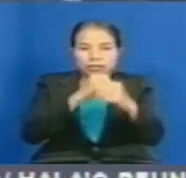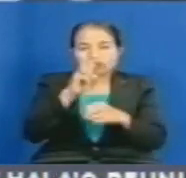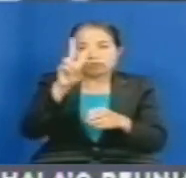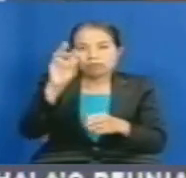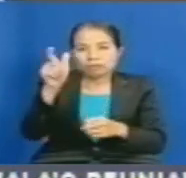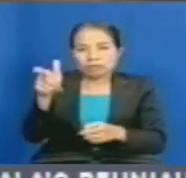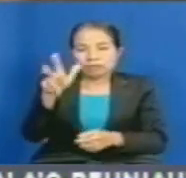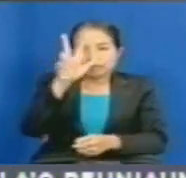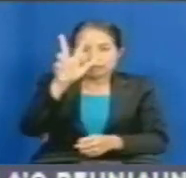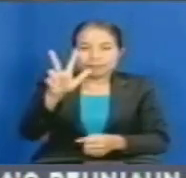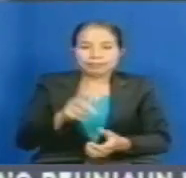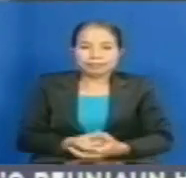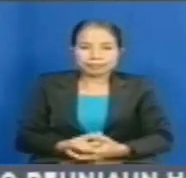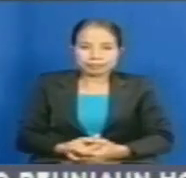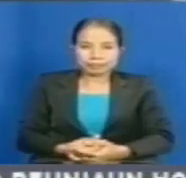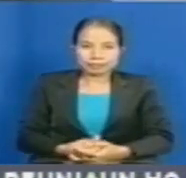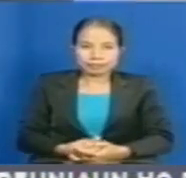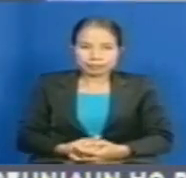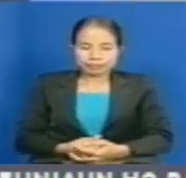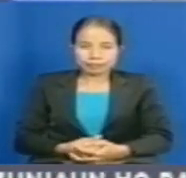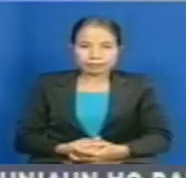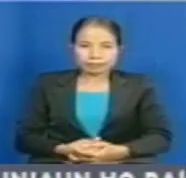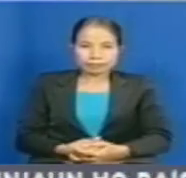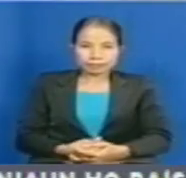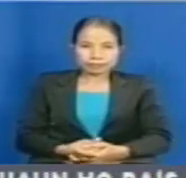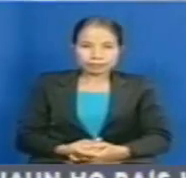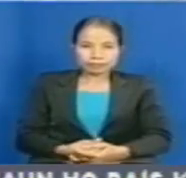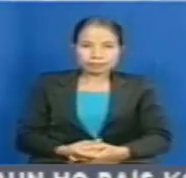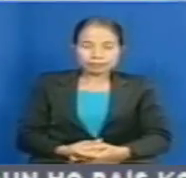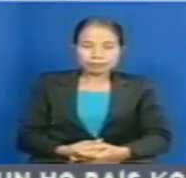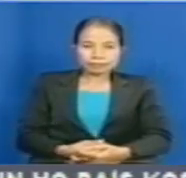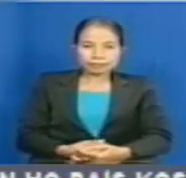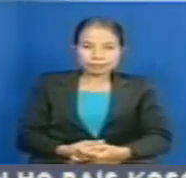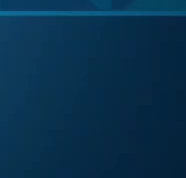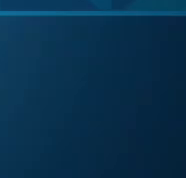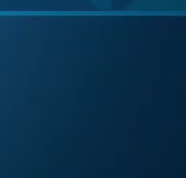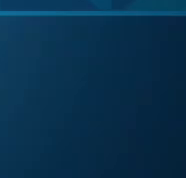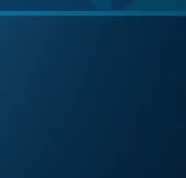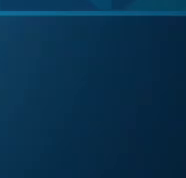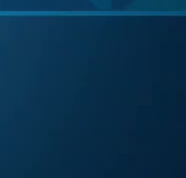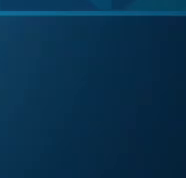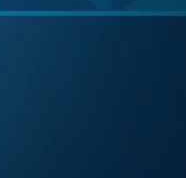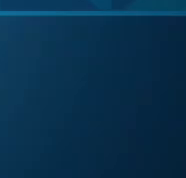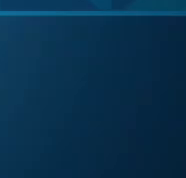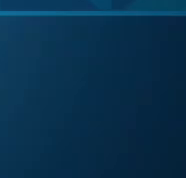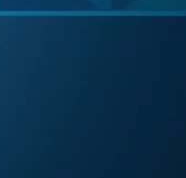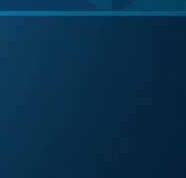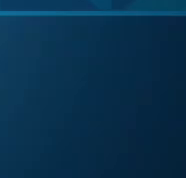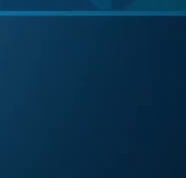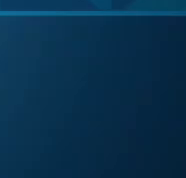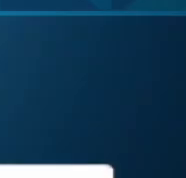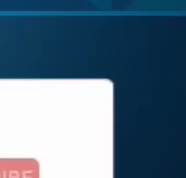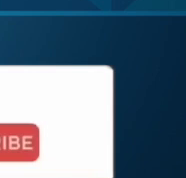Nulo Recintolo. Almeiro Afonso, Lucas da Costa, RTTL. Atu retan